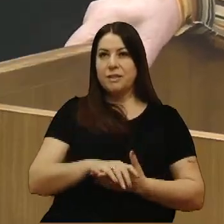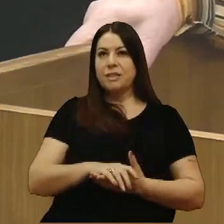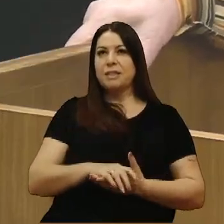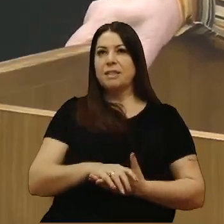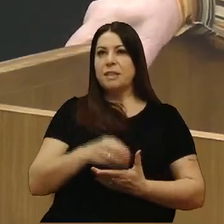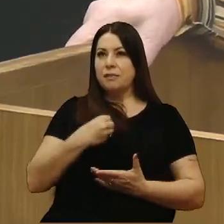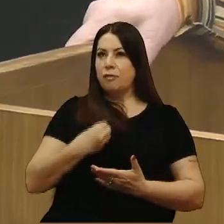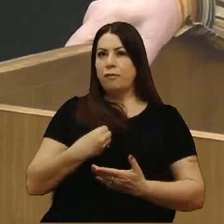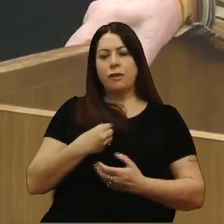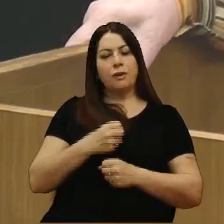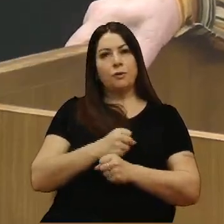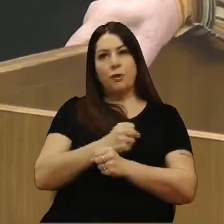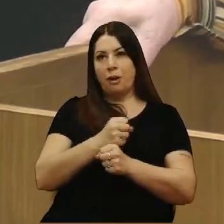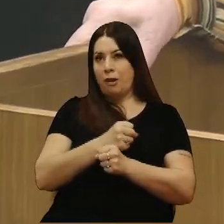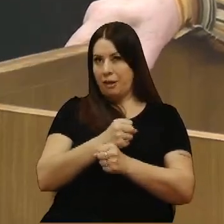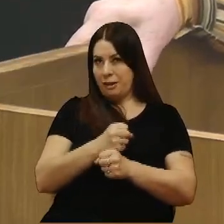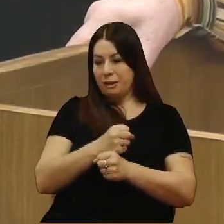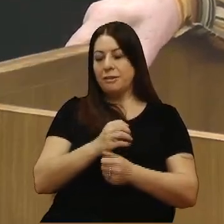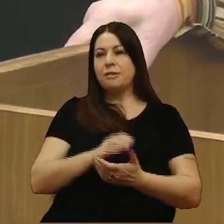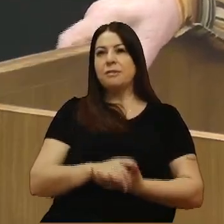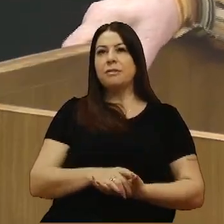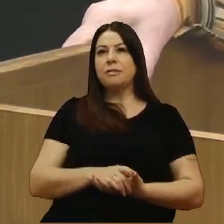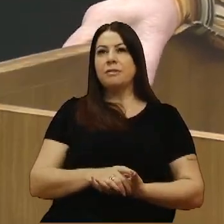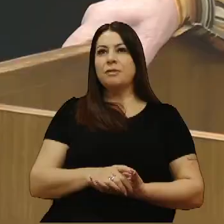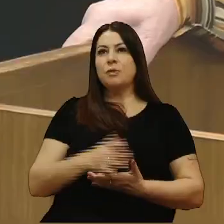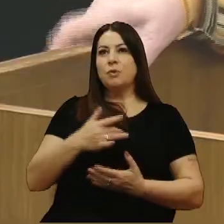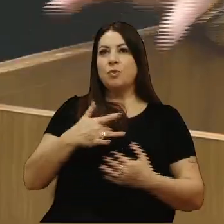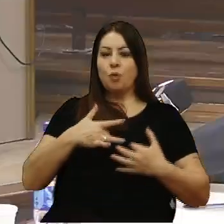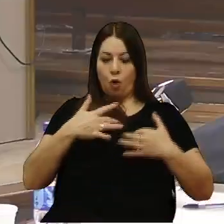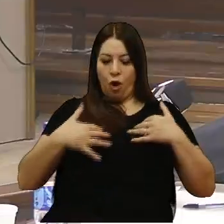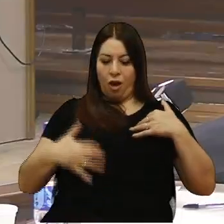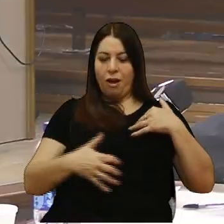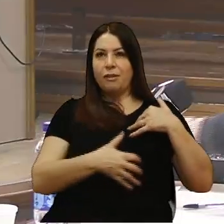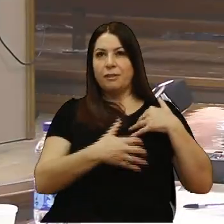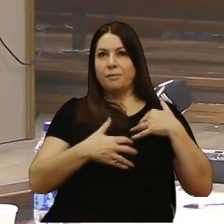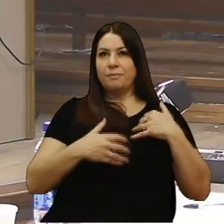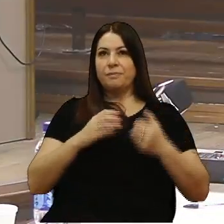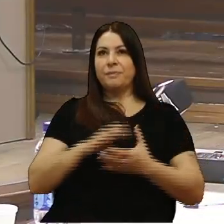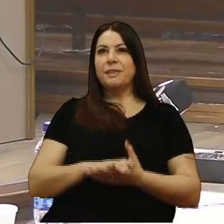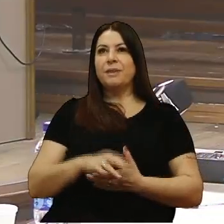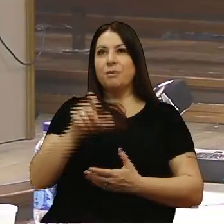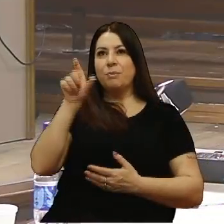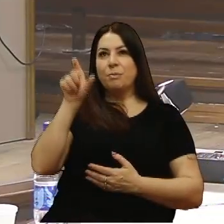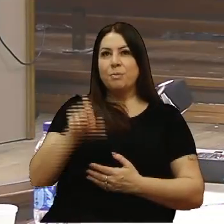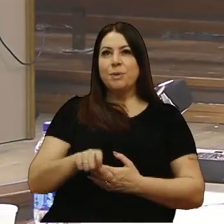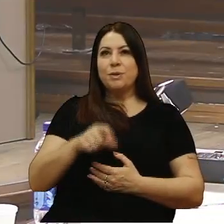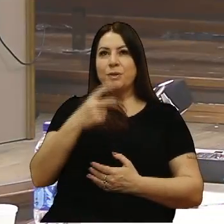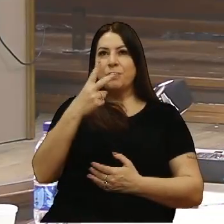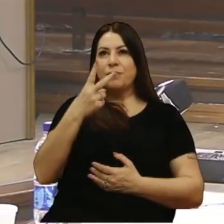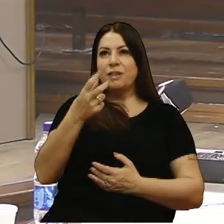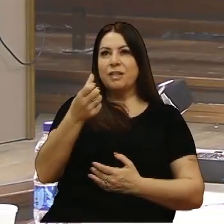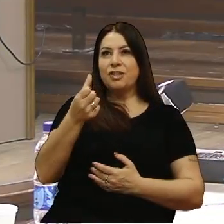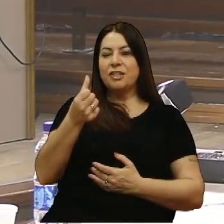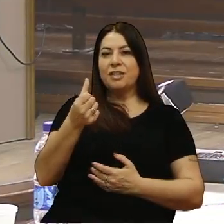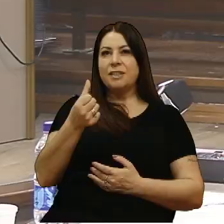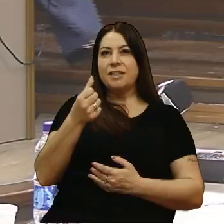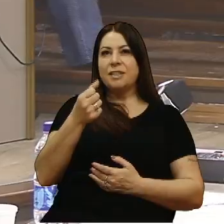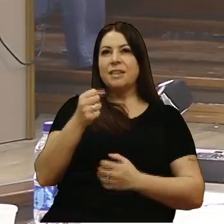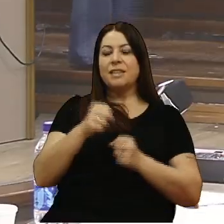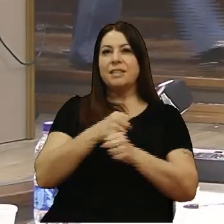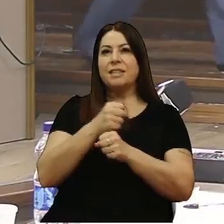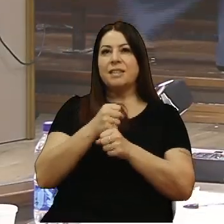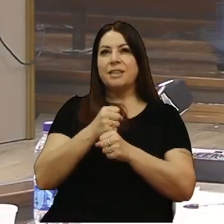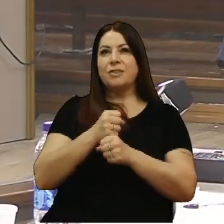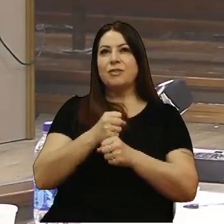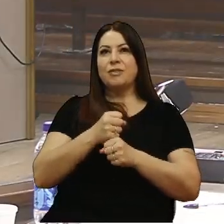vivem há muitos anos com o órgão. Temos até uma pessoa com 26 anos de transplante de